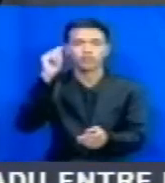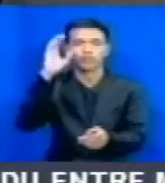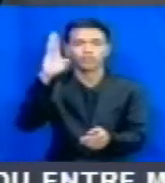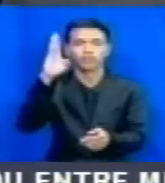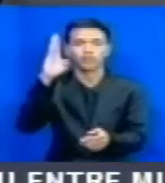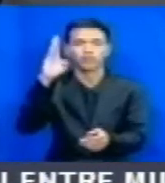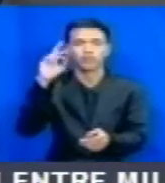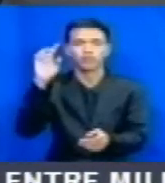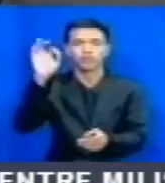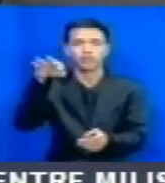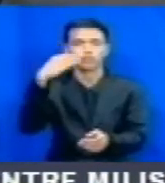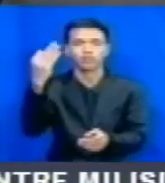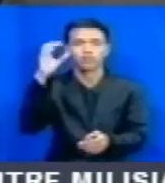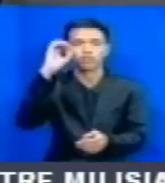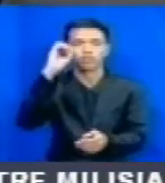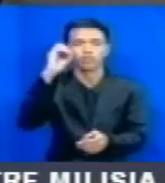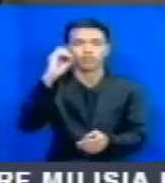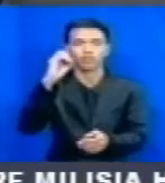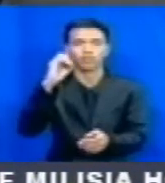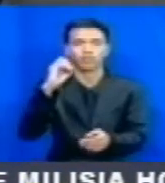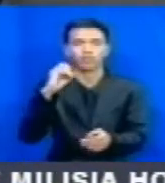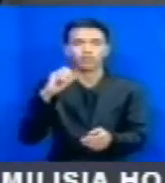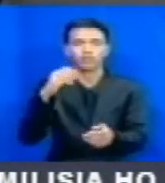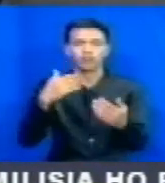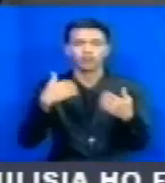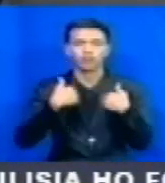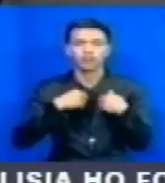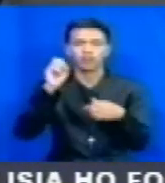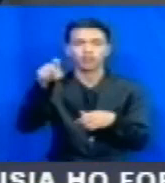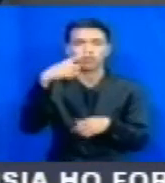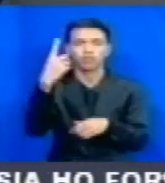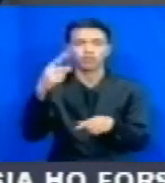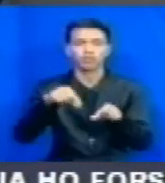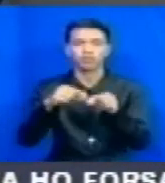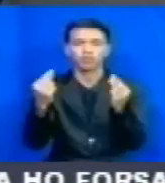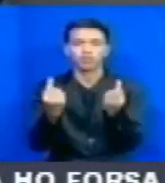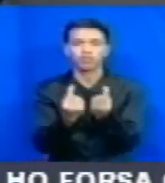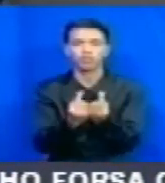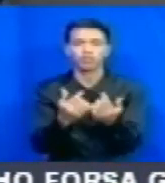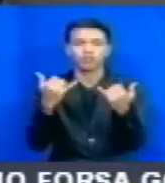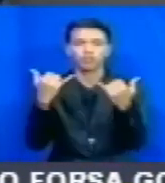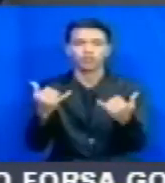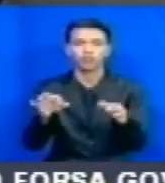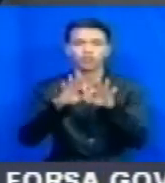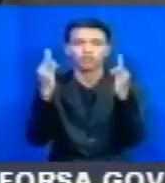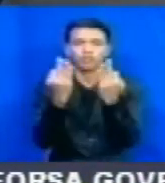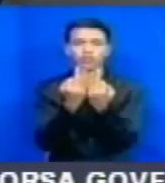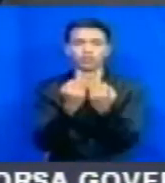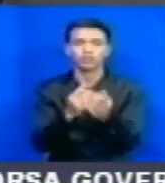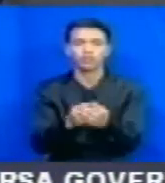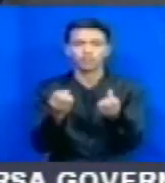19. O maka ko ite kulen nang ni iha onji pakotes de. Ne mo ya. Agor ram family share balo antre han